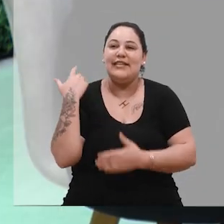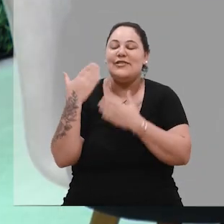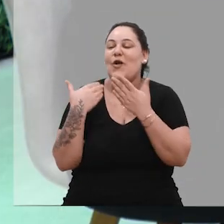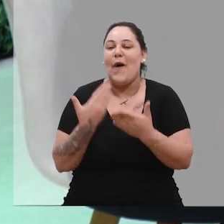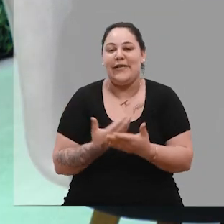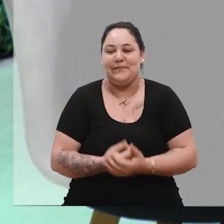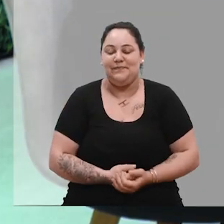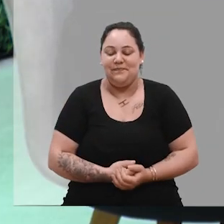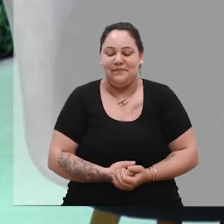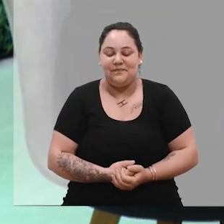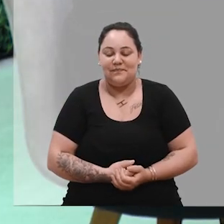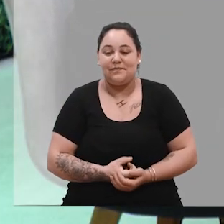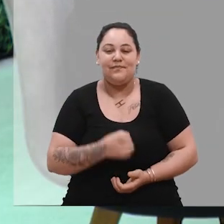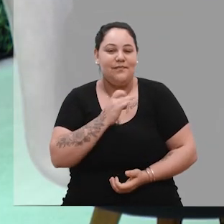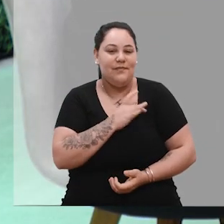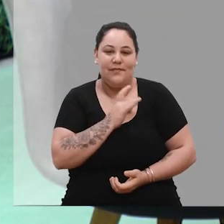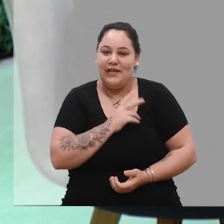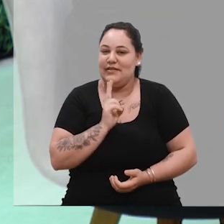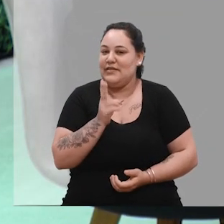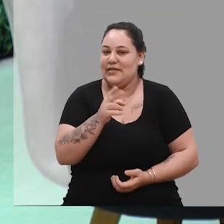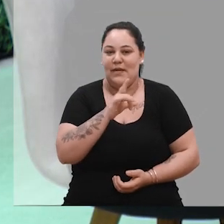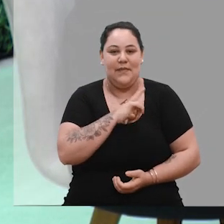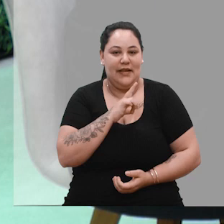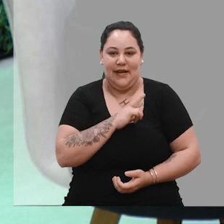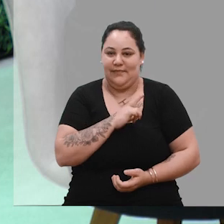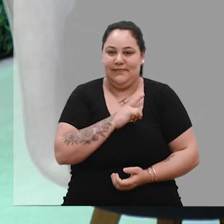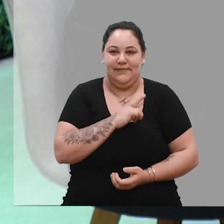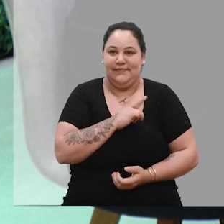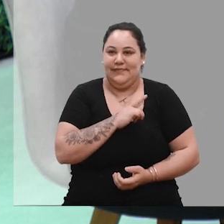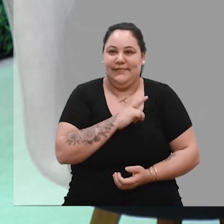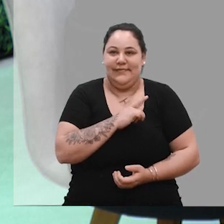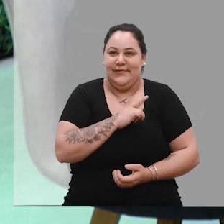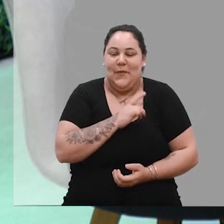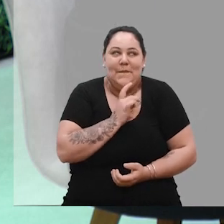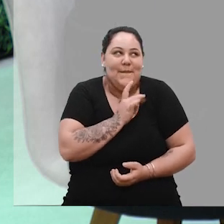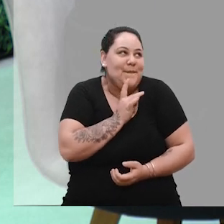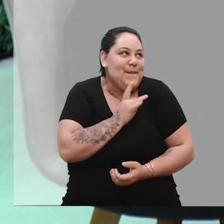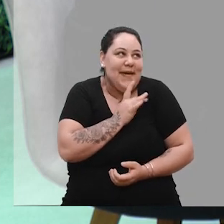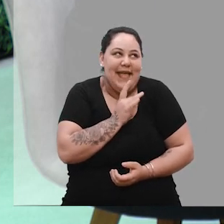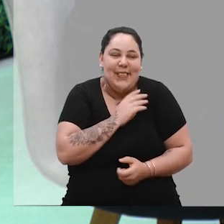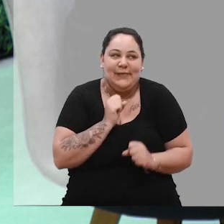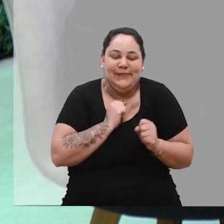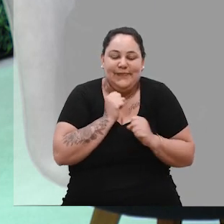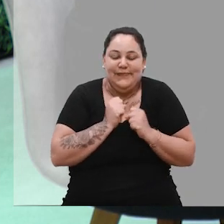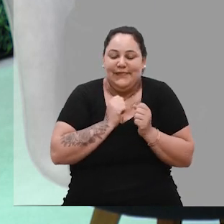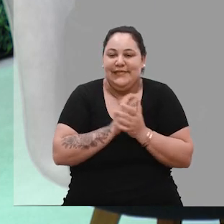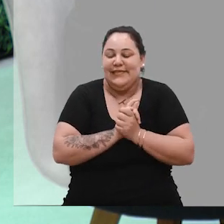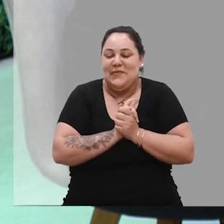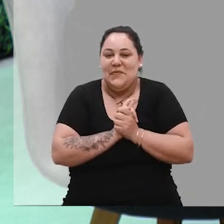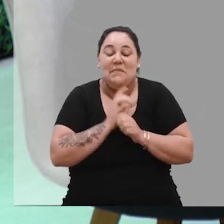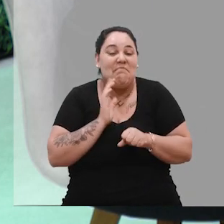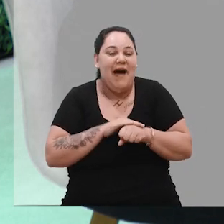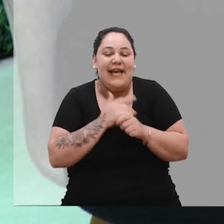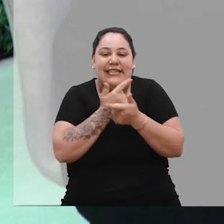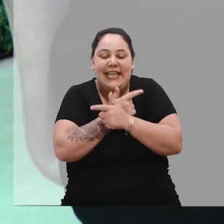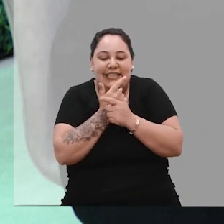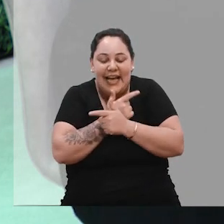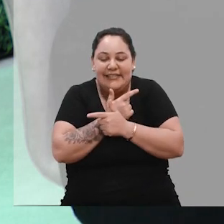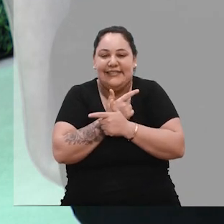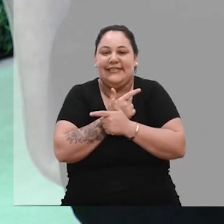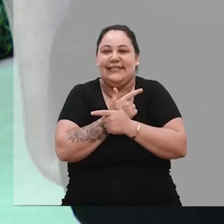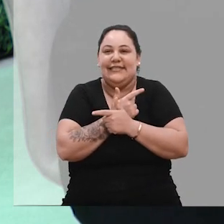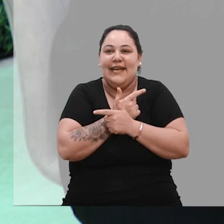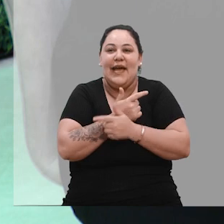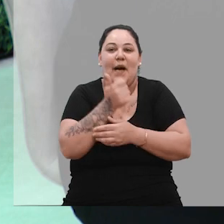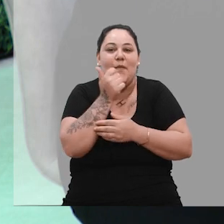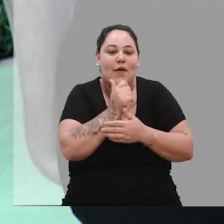sempre tem, né? Sempre tem aquele friozinho na barriga. O mais engraçado, a gente tem que dizer, né? É quando elas chegam em